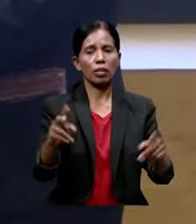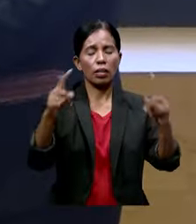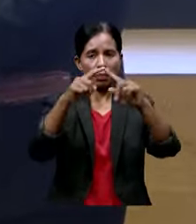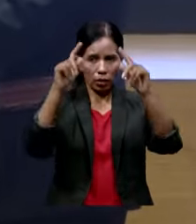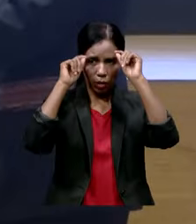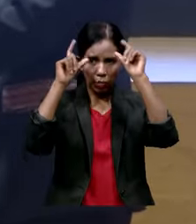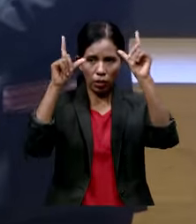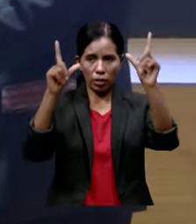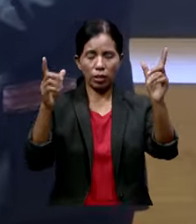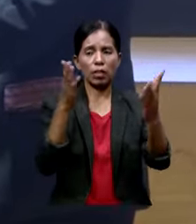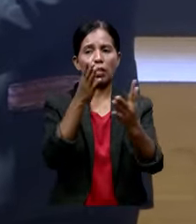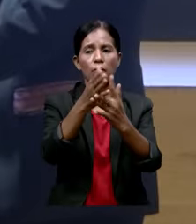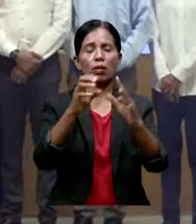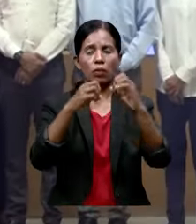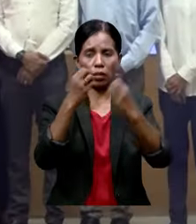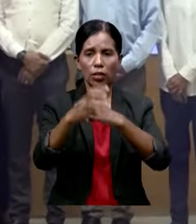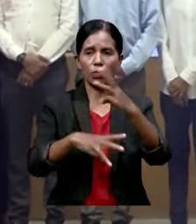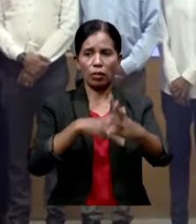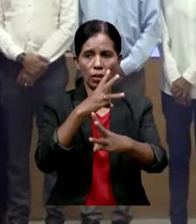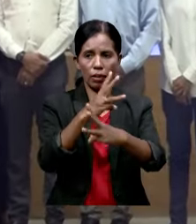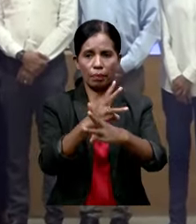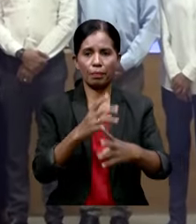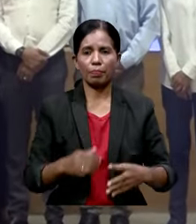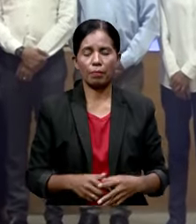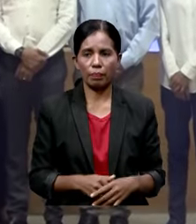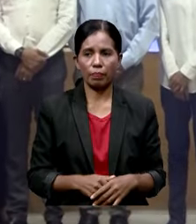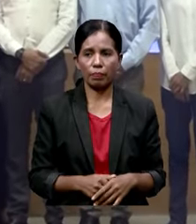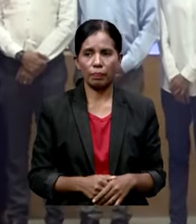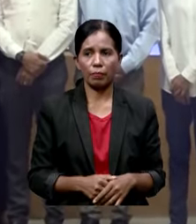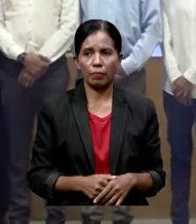Leste nia adesão ba Organização Mundial Comércio. Marito da Costa, GMN.